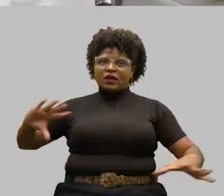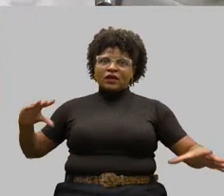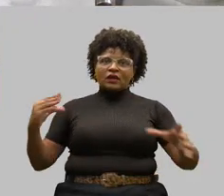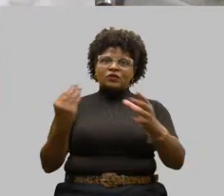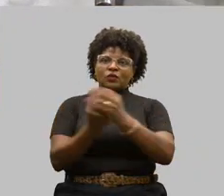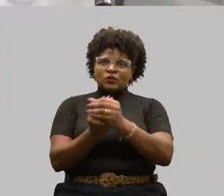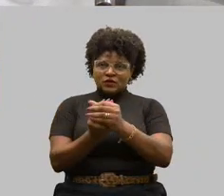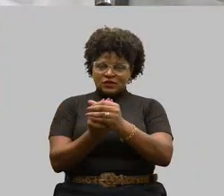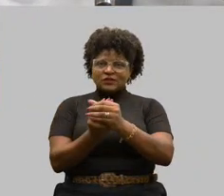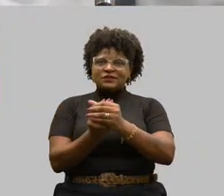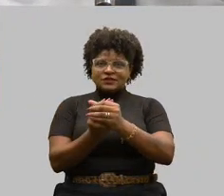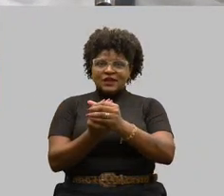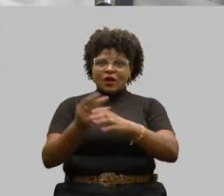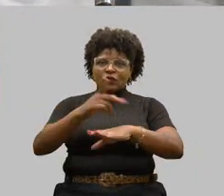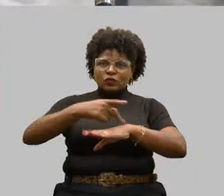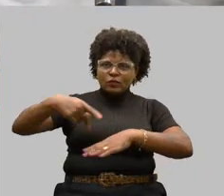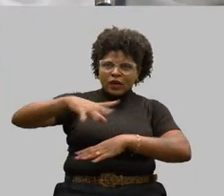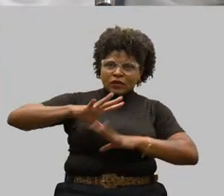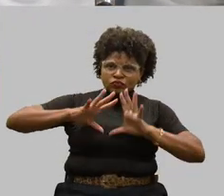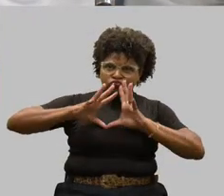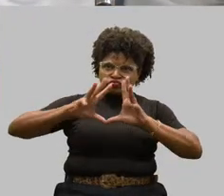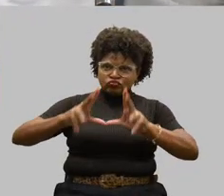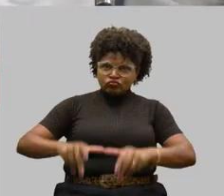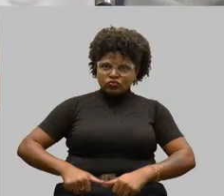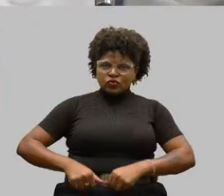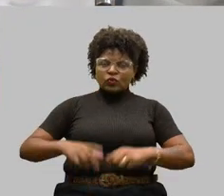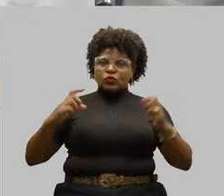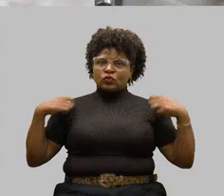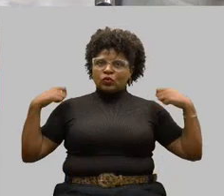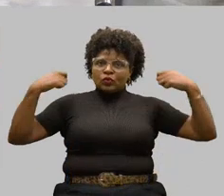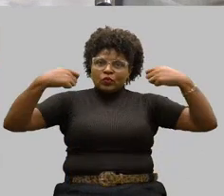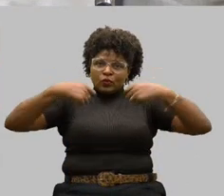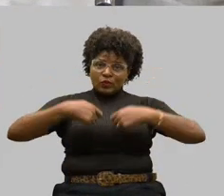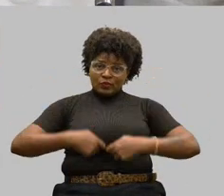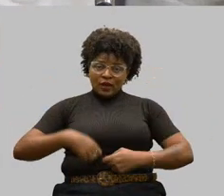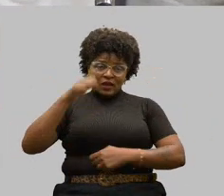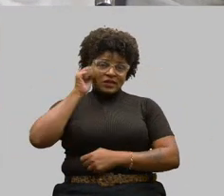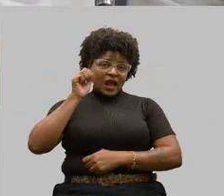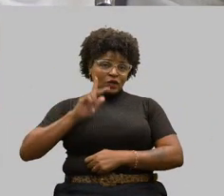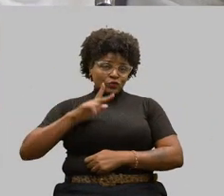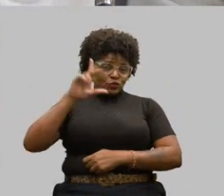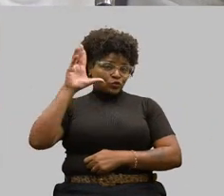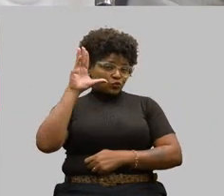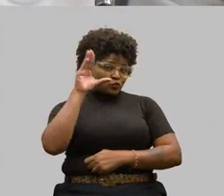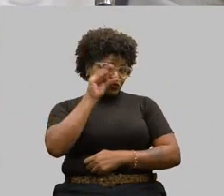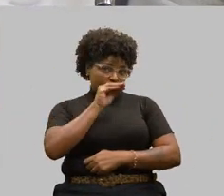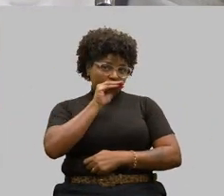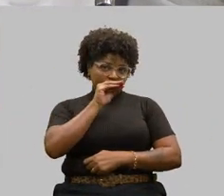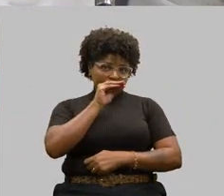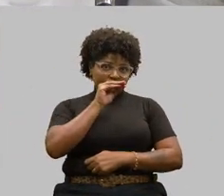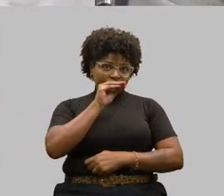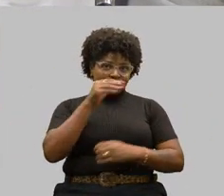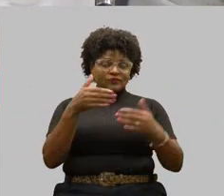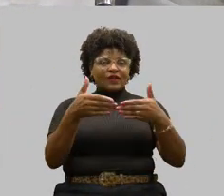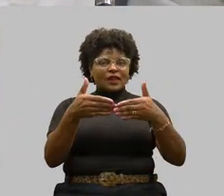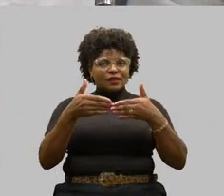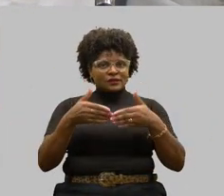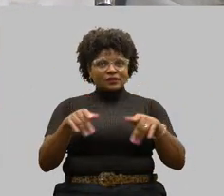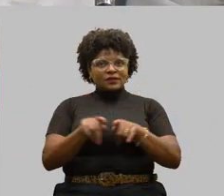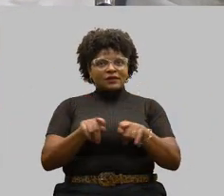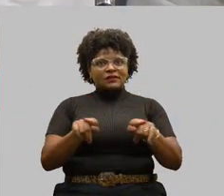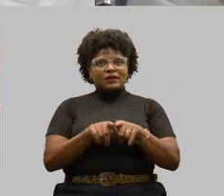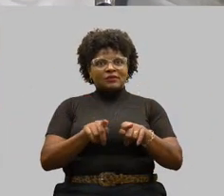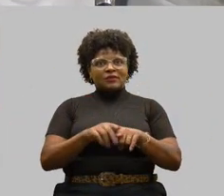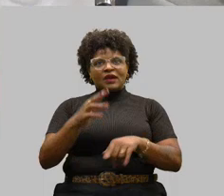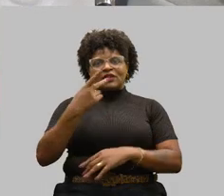pela inclusão no país todo tô com blazer azul marinho escuro peço licença também para me apresentar